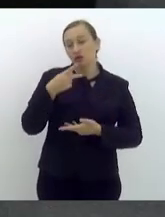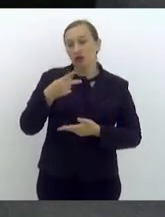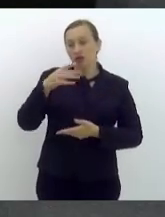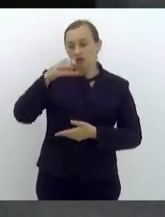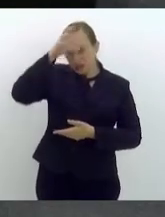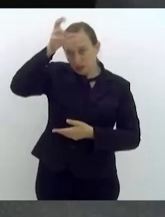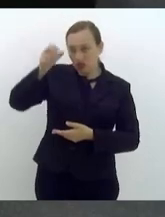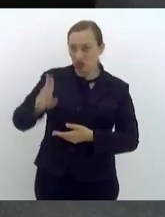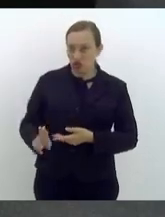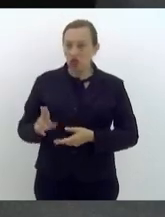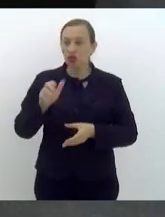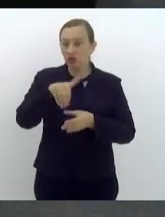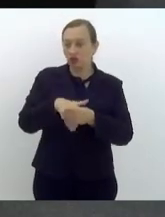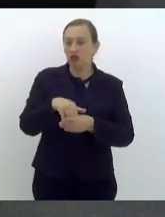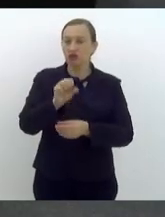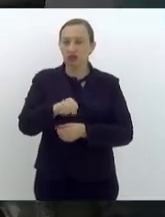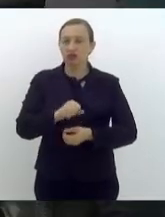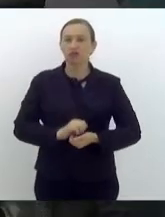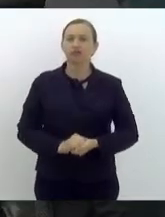Tia Ju, e voto sim.